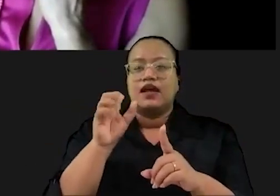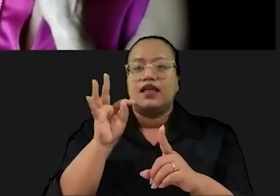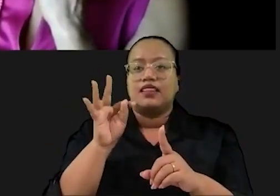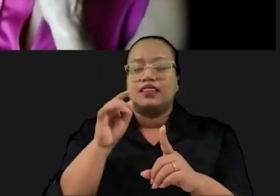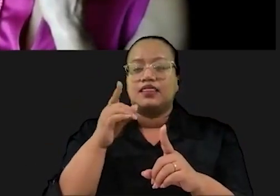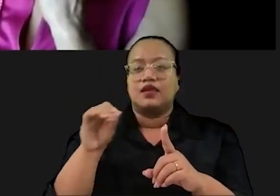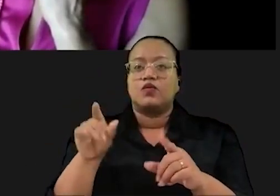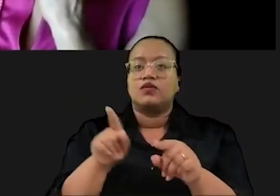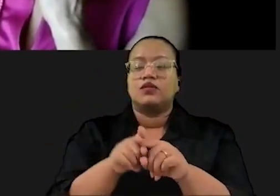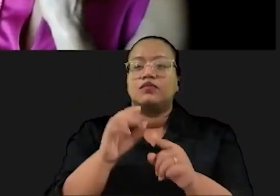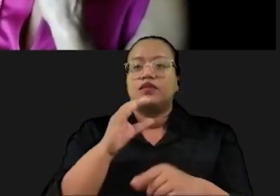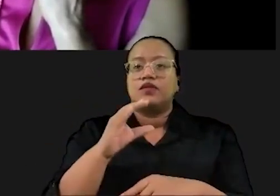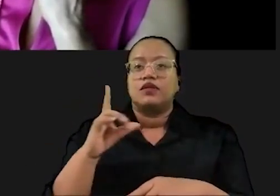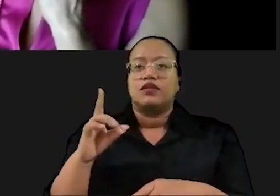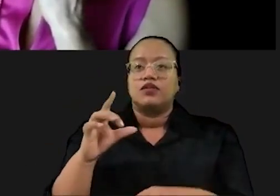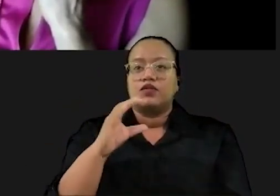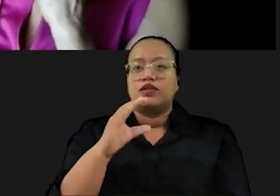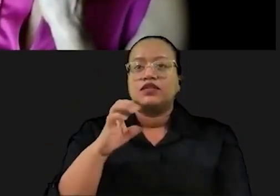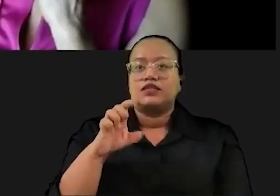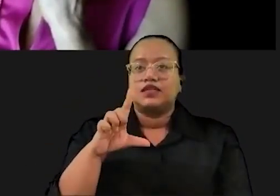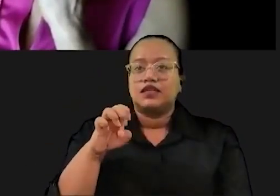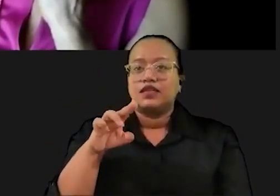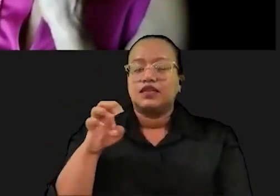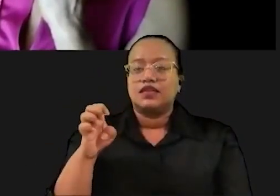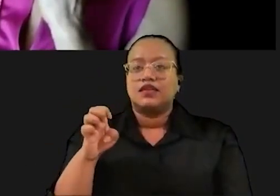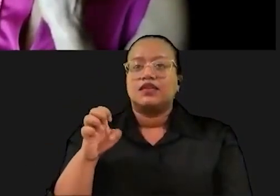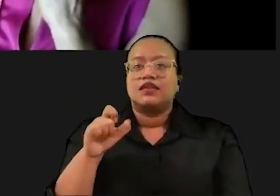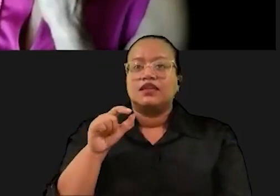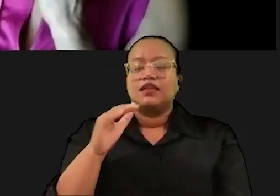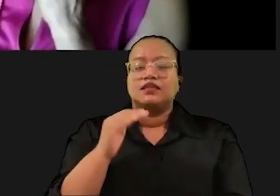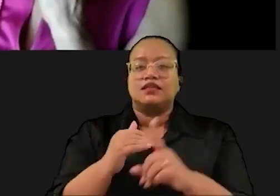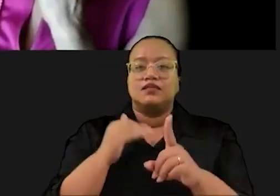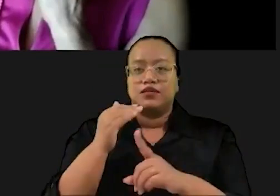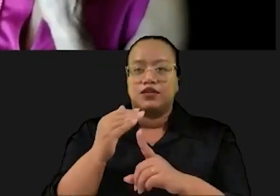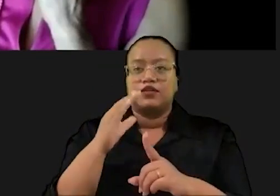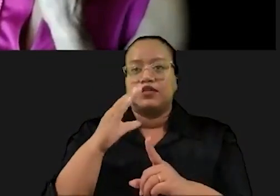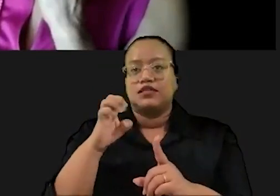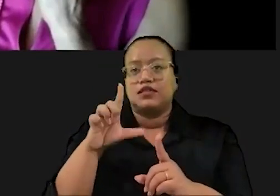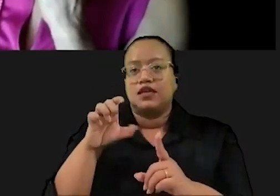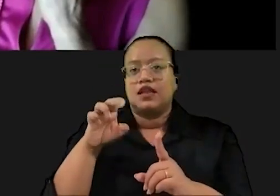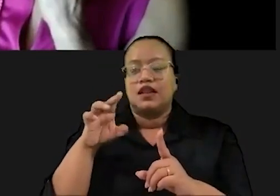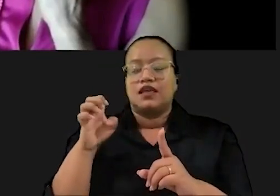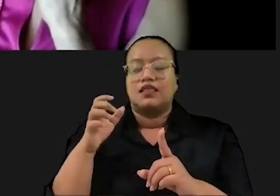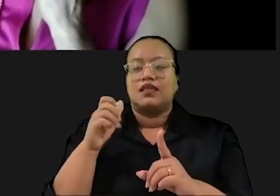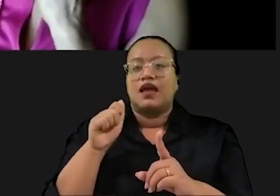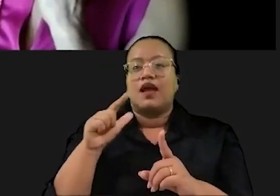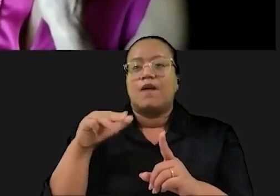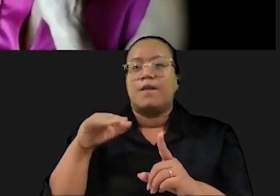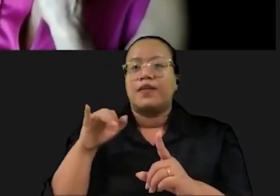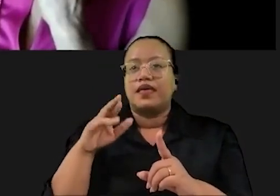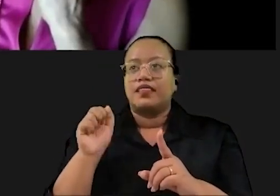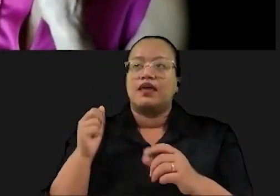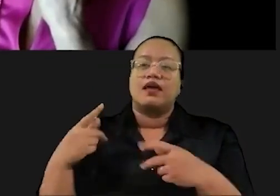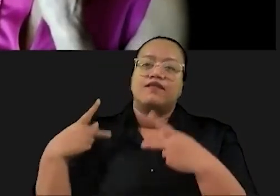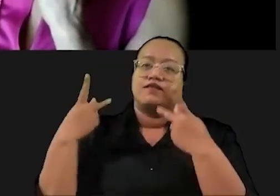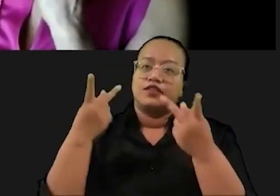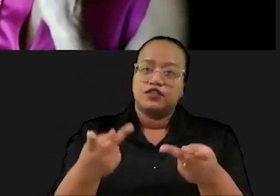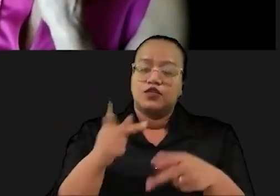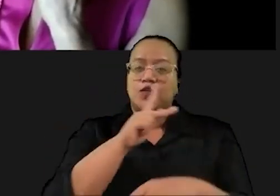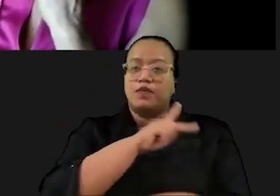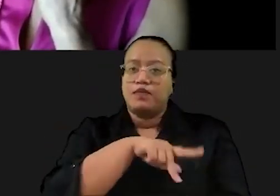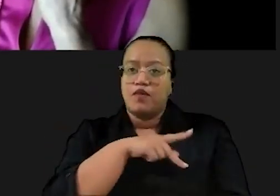deve muito, a desembargadora Selênia Almeida. Eles foram ao Piauí e nós fizemos esses convênios. Até hoje esses convênios